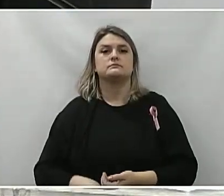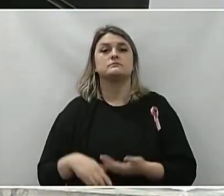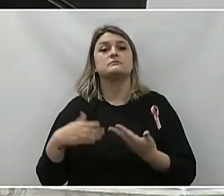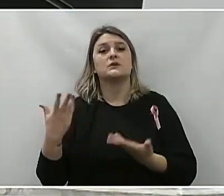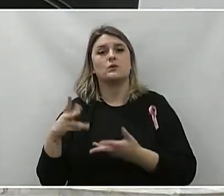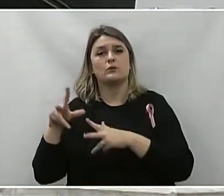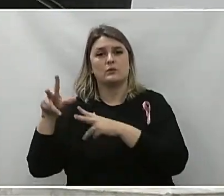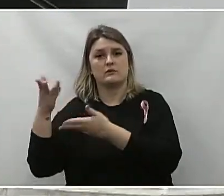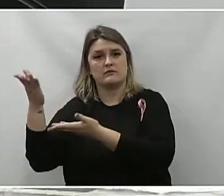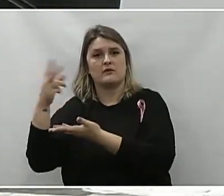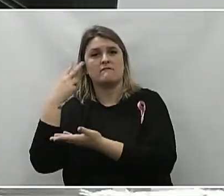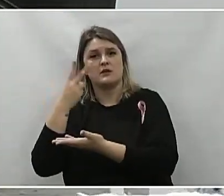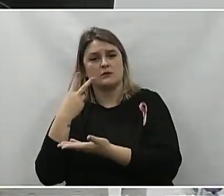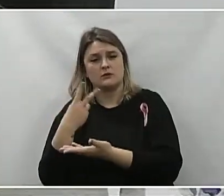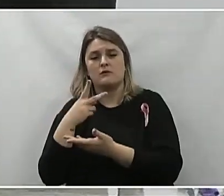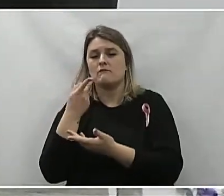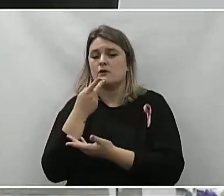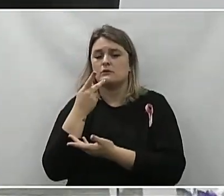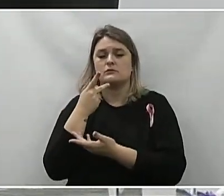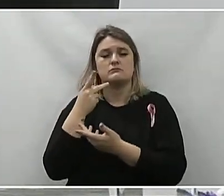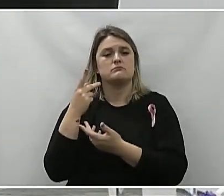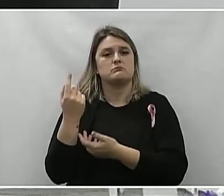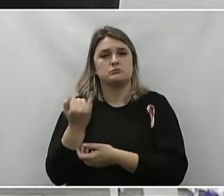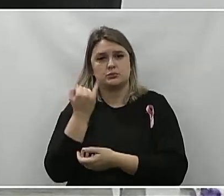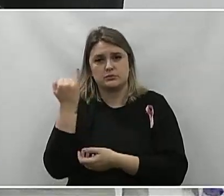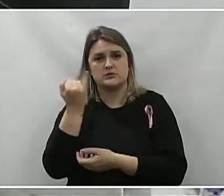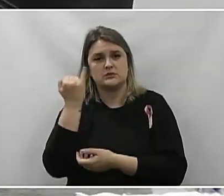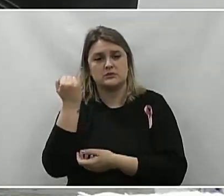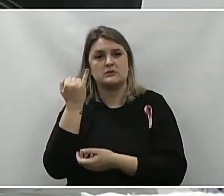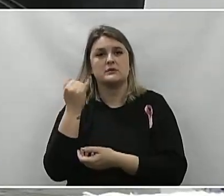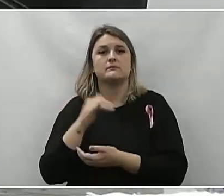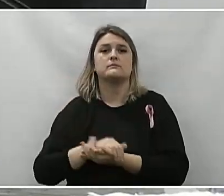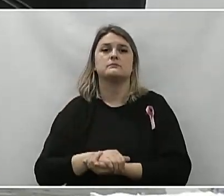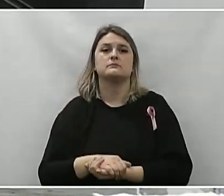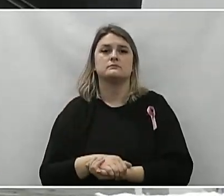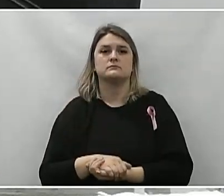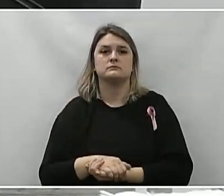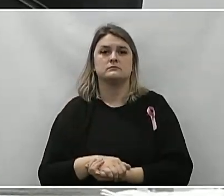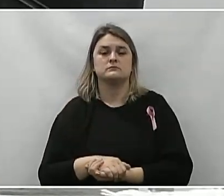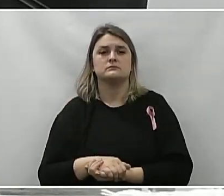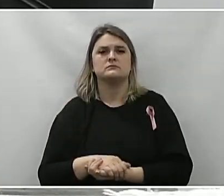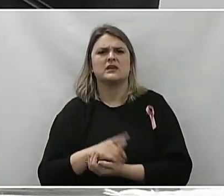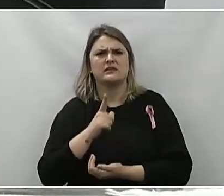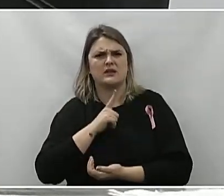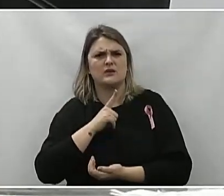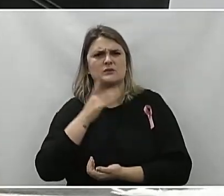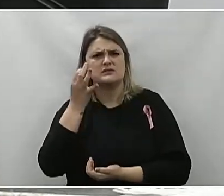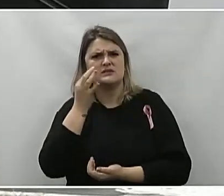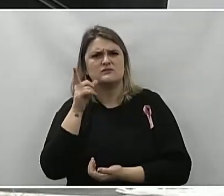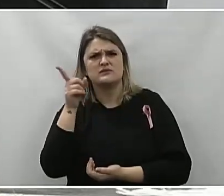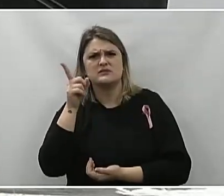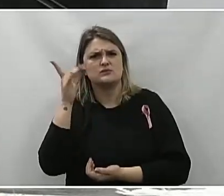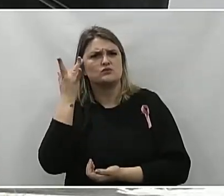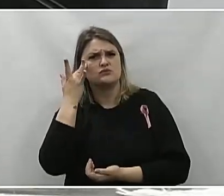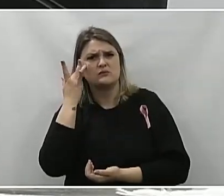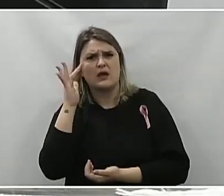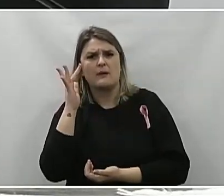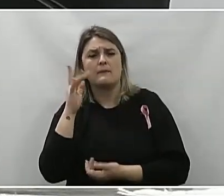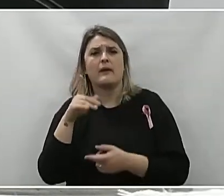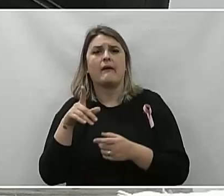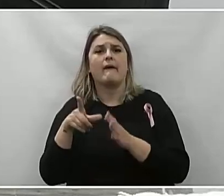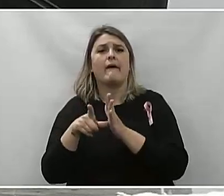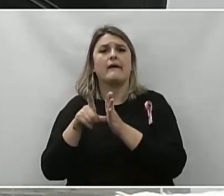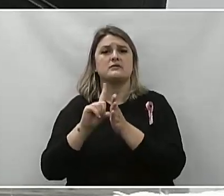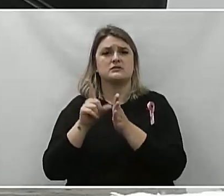colega muito importante a colocação talvez tenha certeza que você não sabe disso é